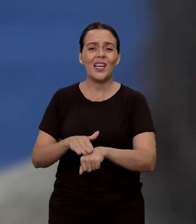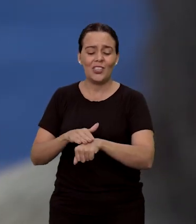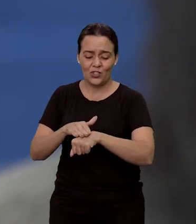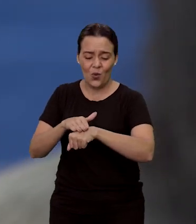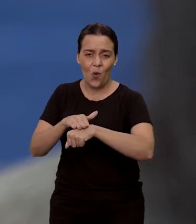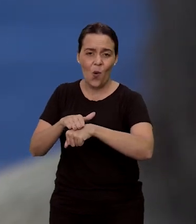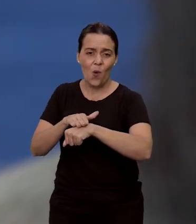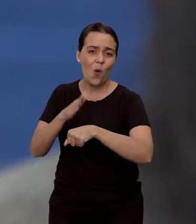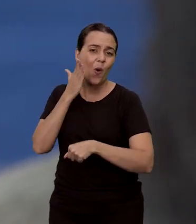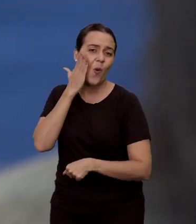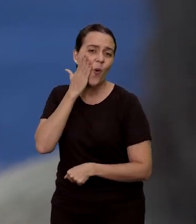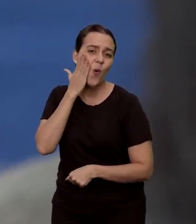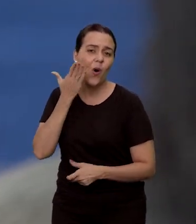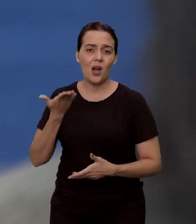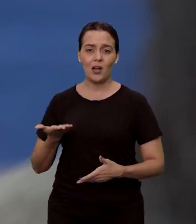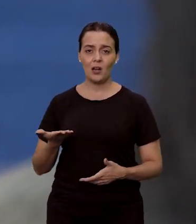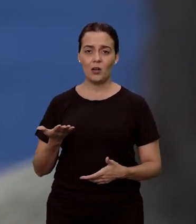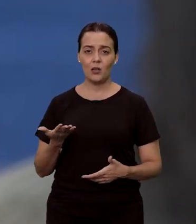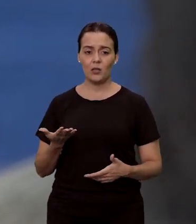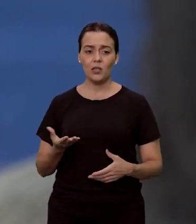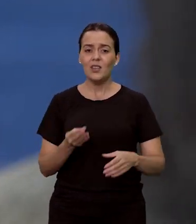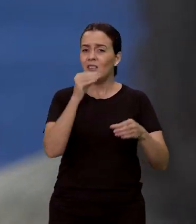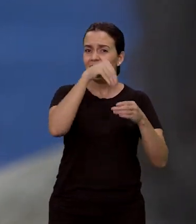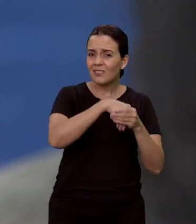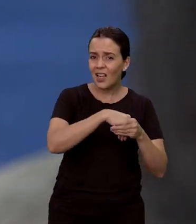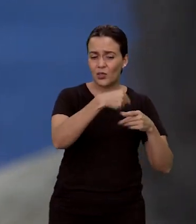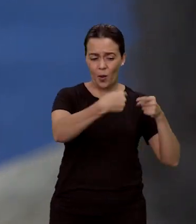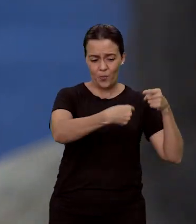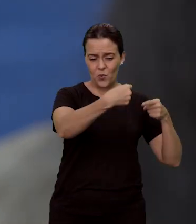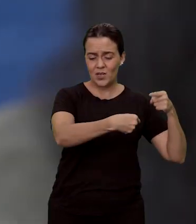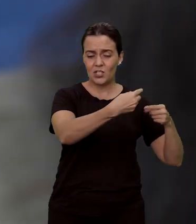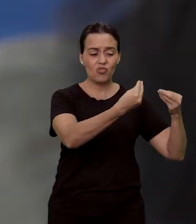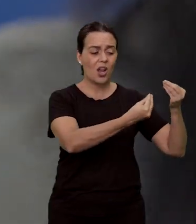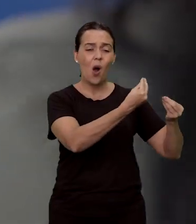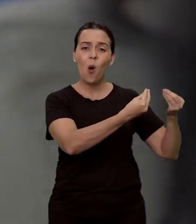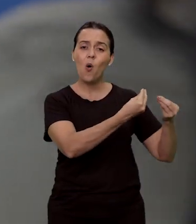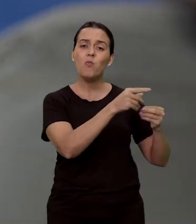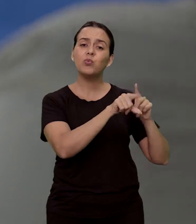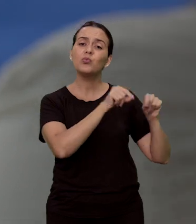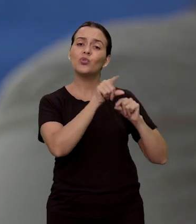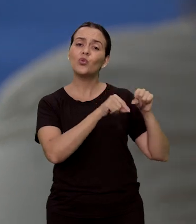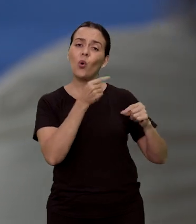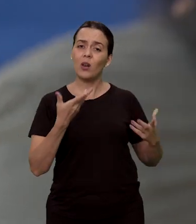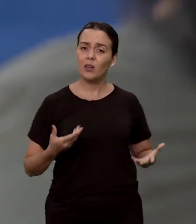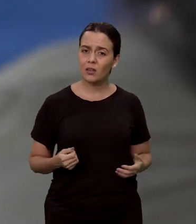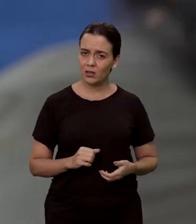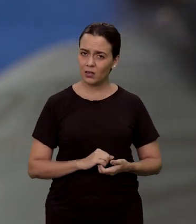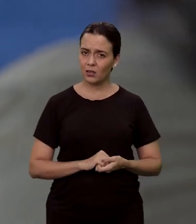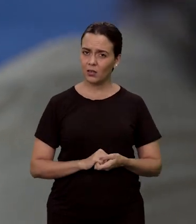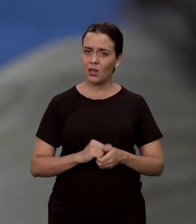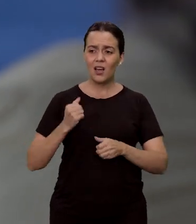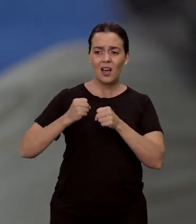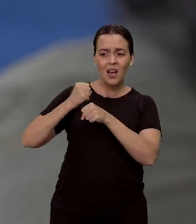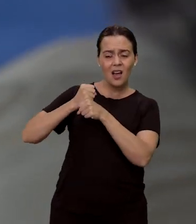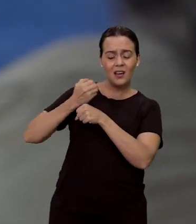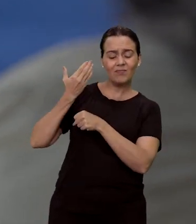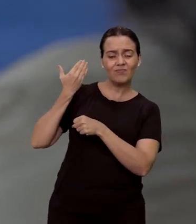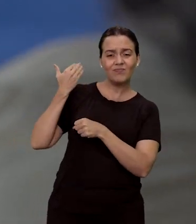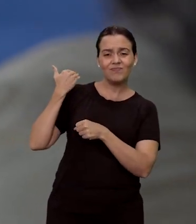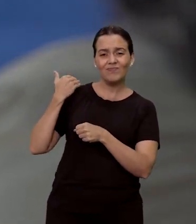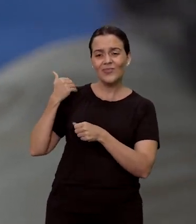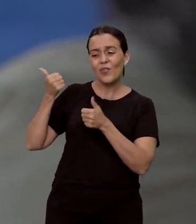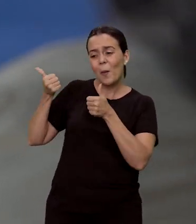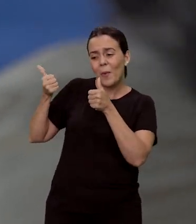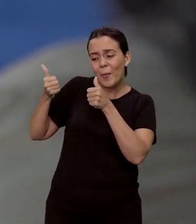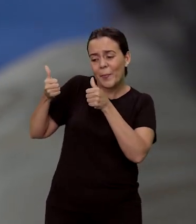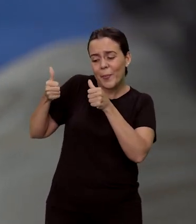diferentes gêneros sendo representados dentro da política? Felizmente, nos últimos anos a gente viu um retrocesso muito grande e acho que